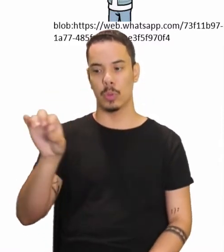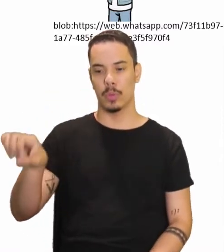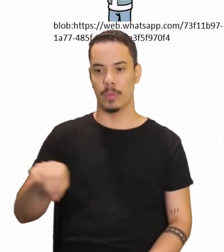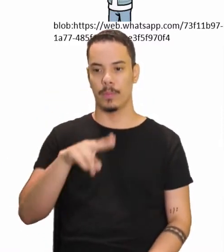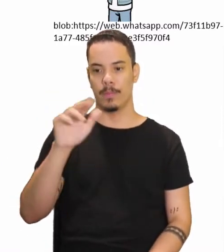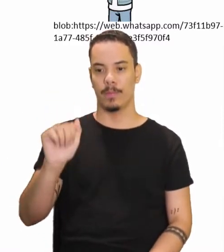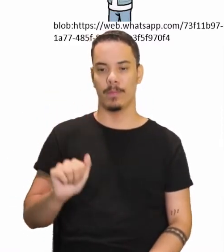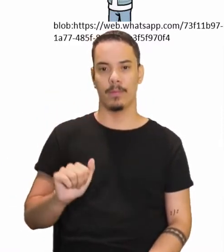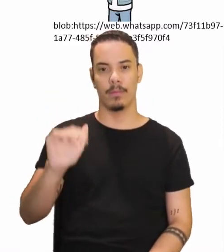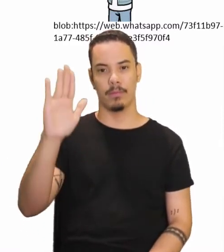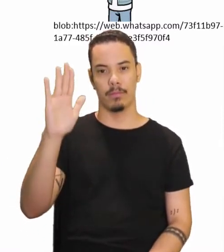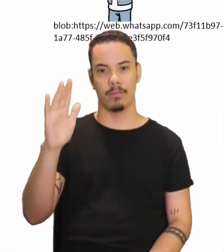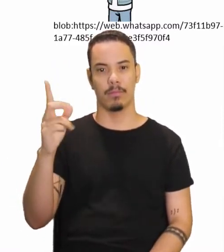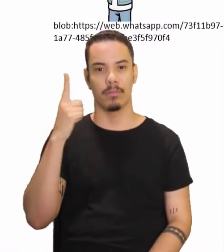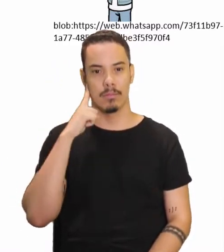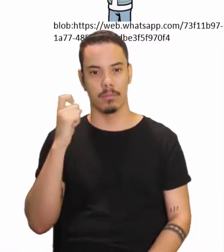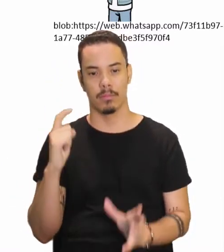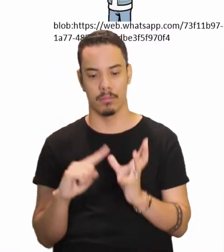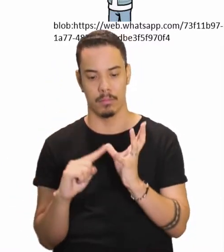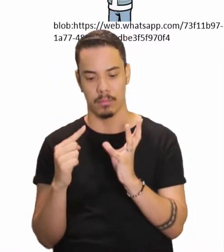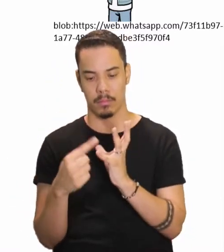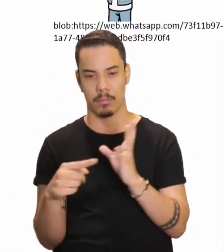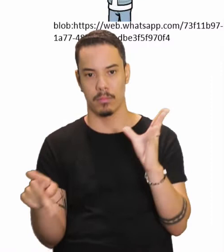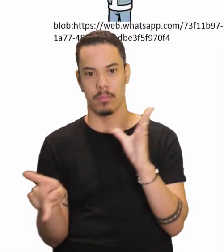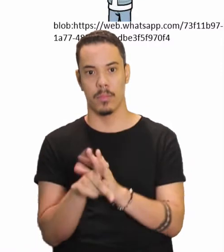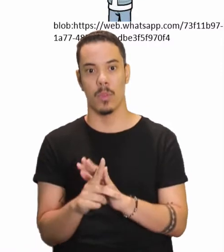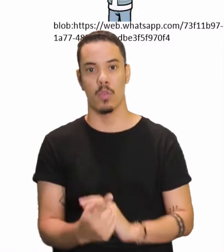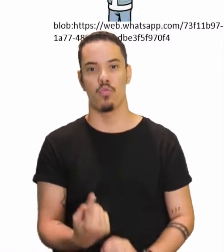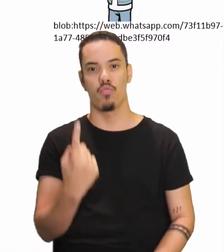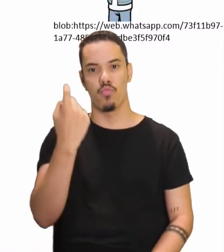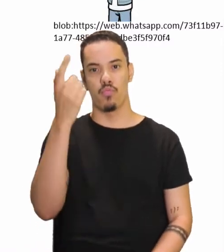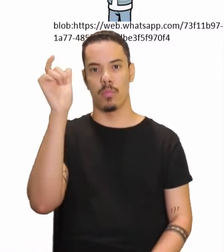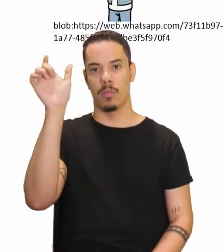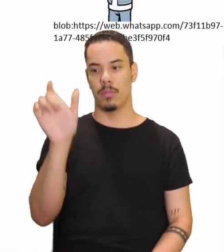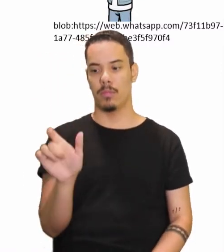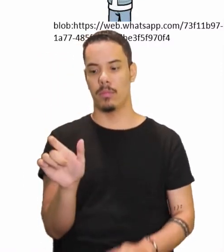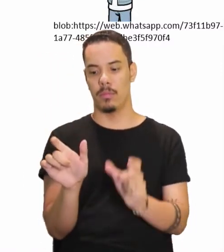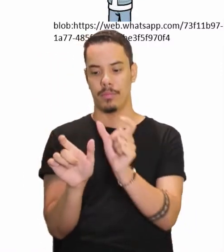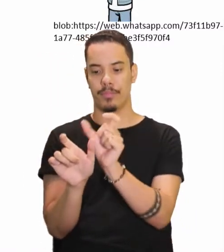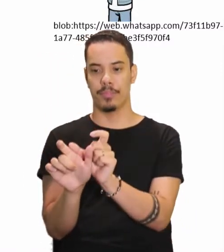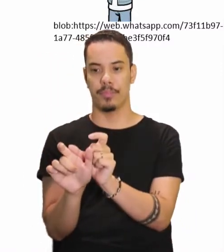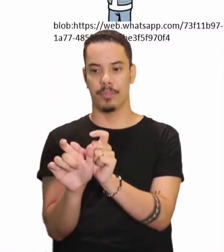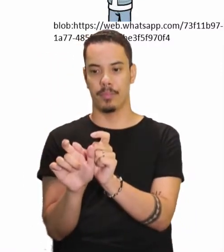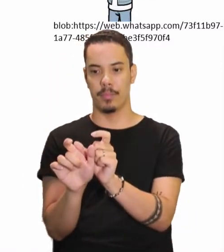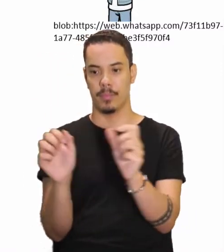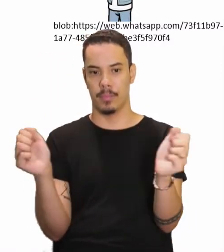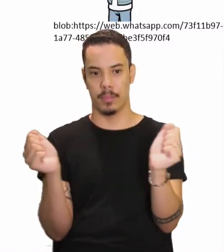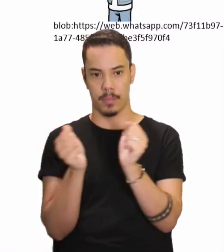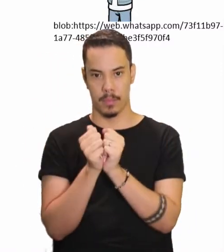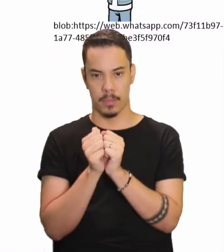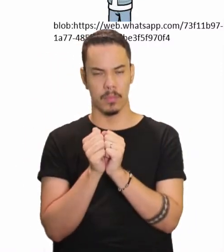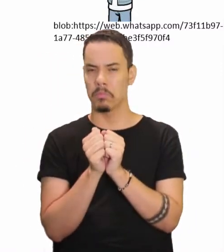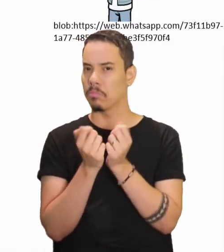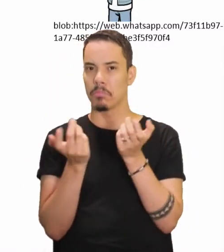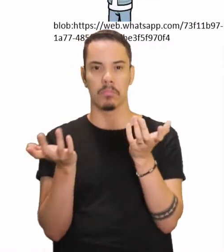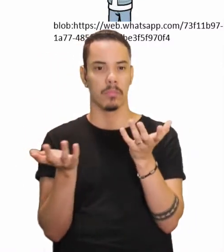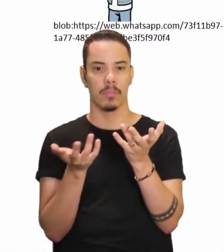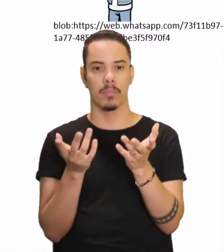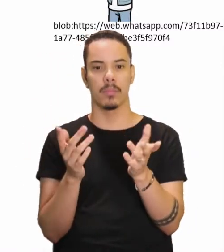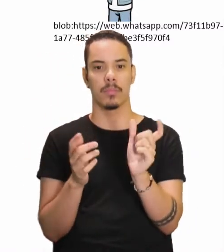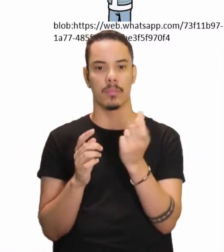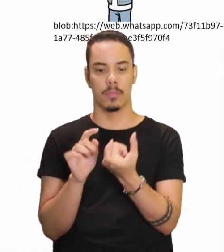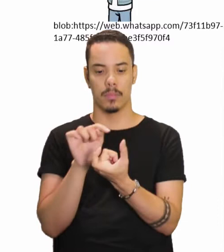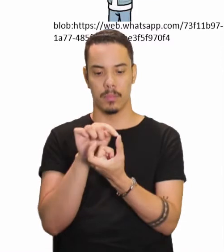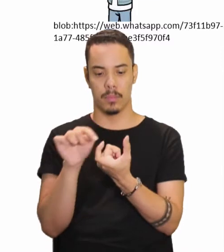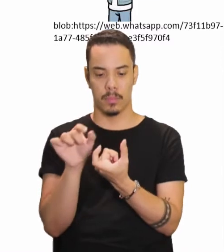mais fonemas vocálicos em uma única sílaba, em uma única sílaba. O que é isso? É a